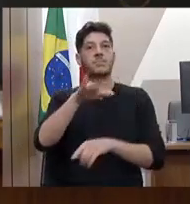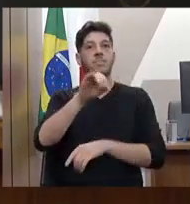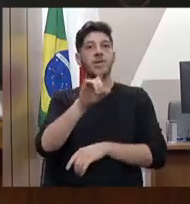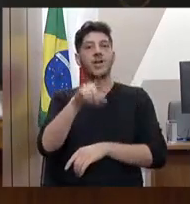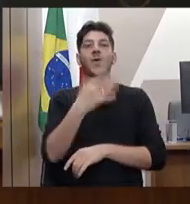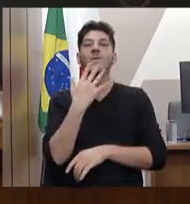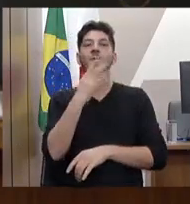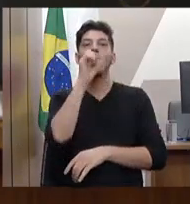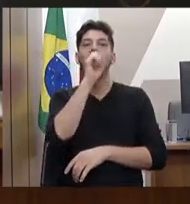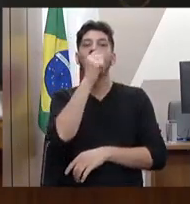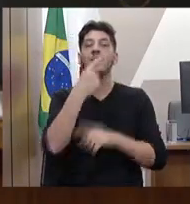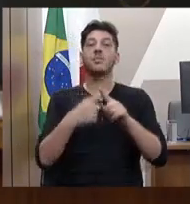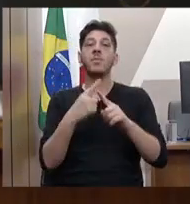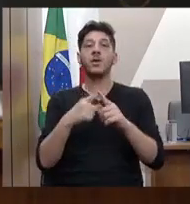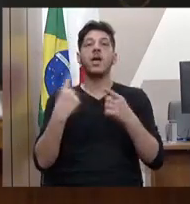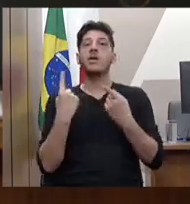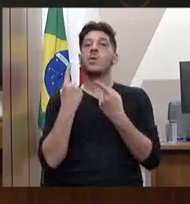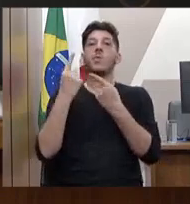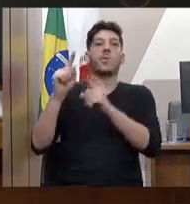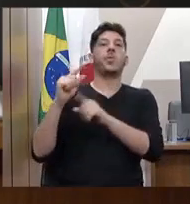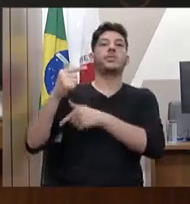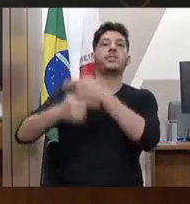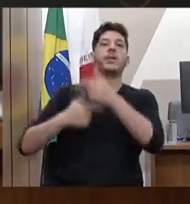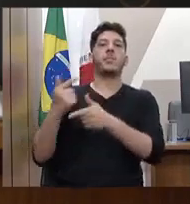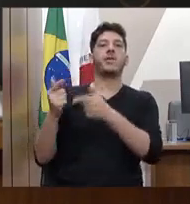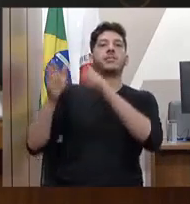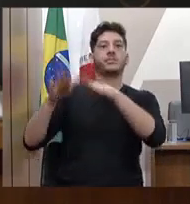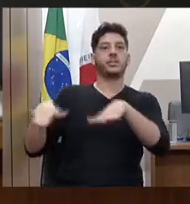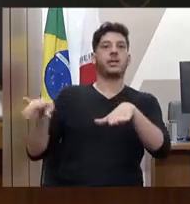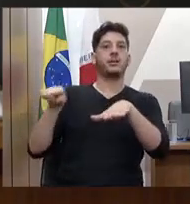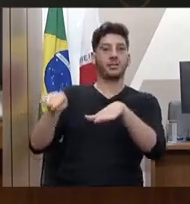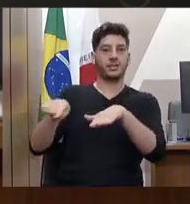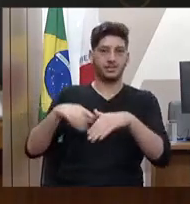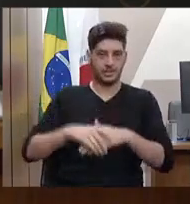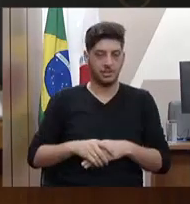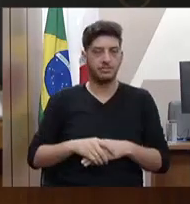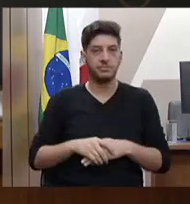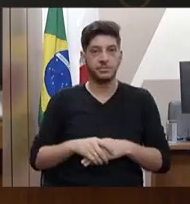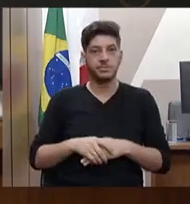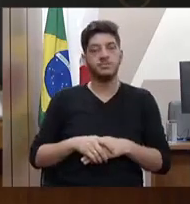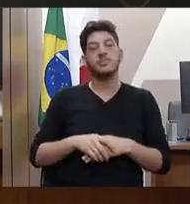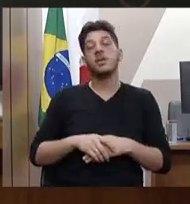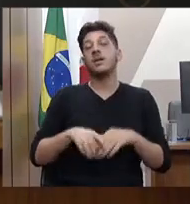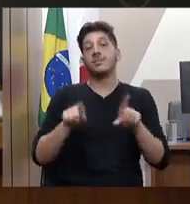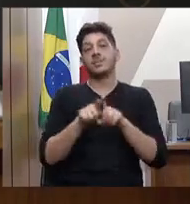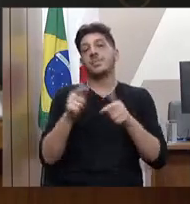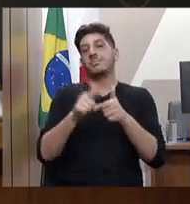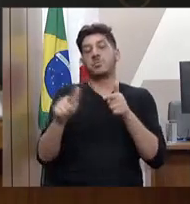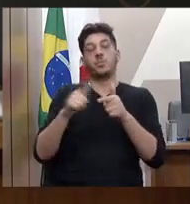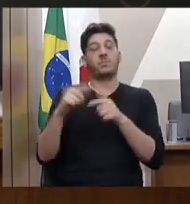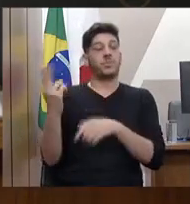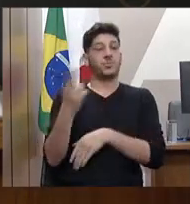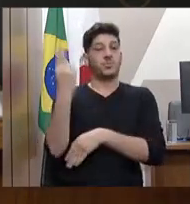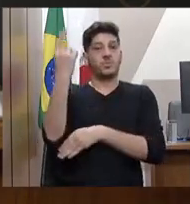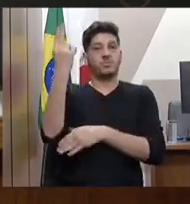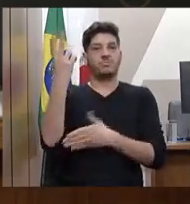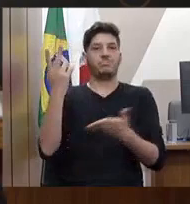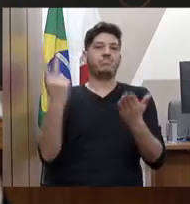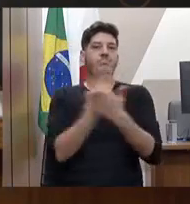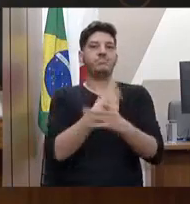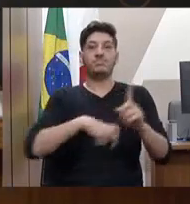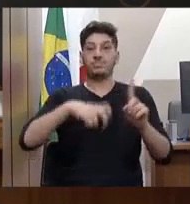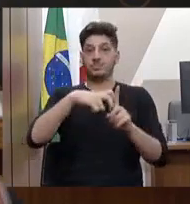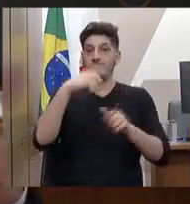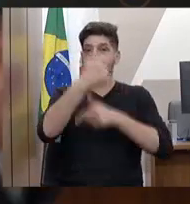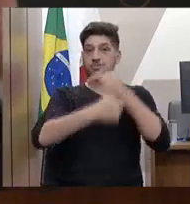meia de combate ao trabalho infantil é que essa outra mazela do Brasil acidente de trabalho vou